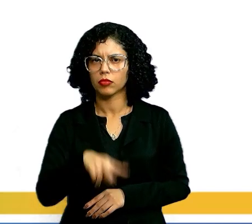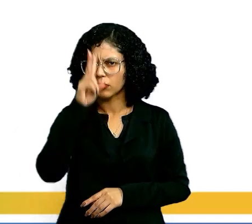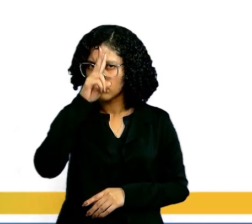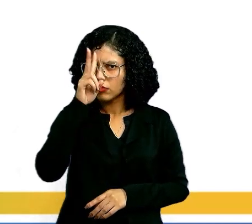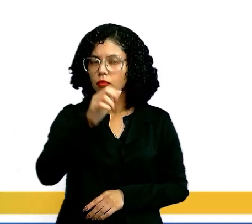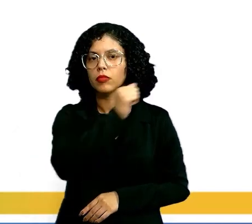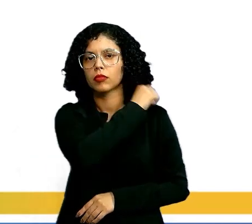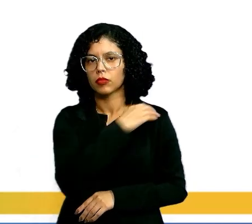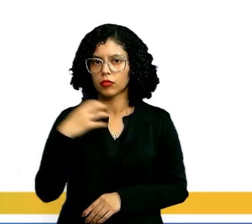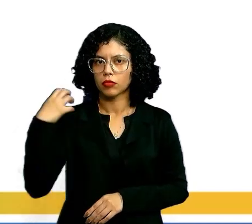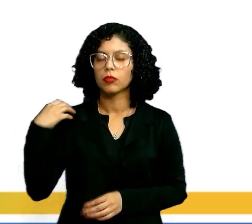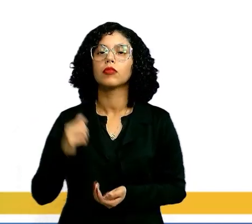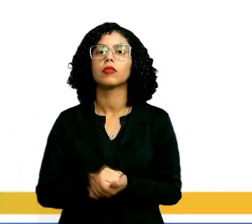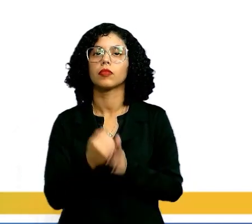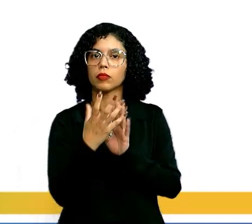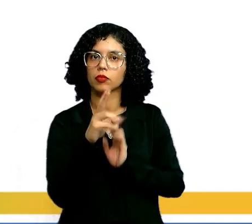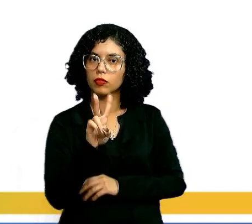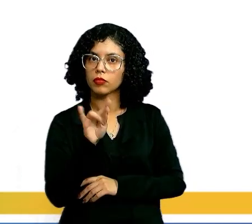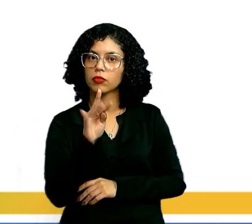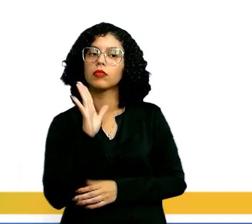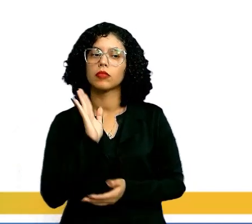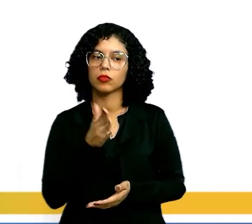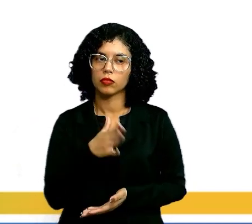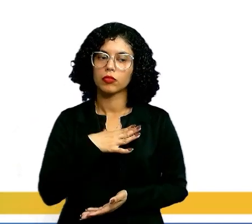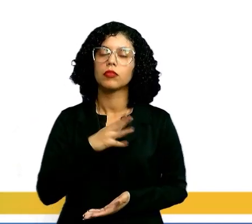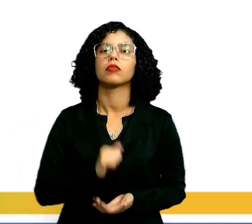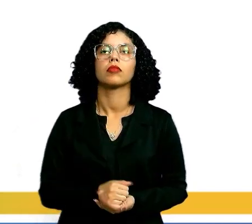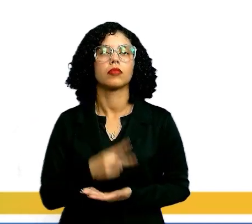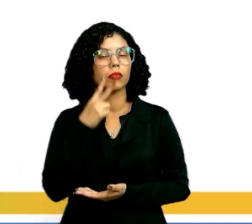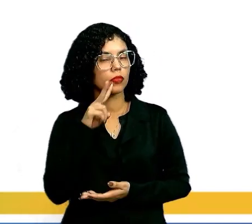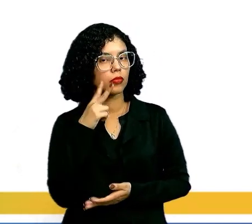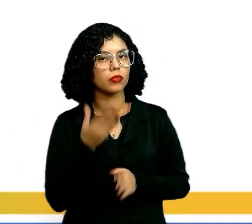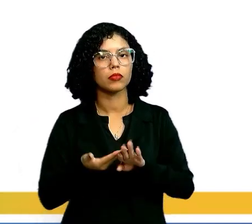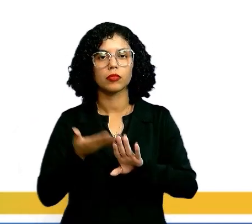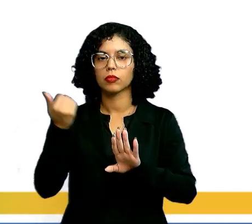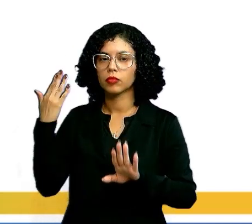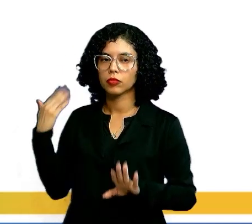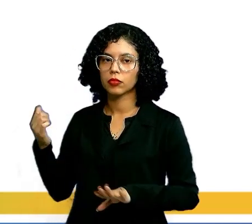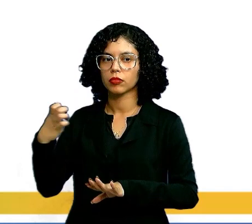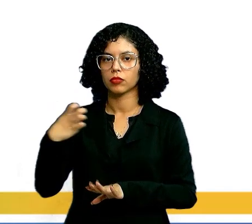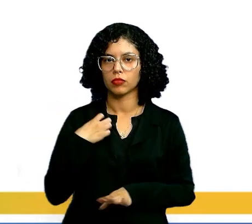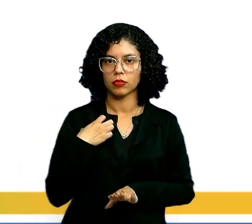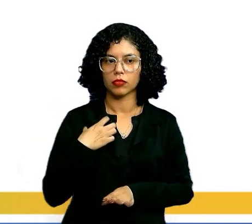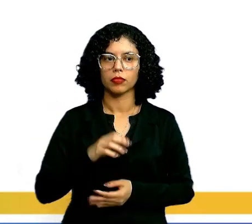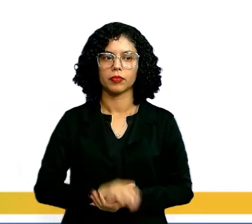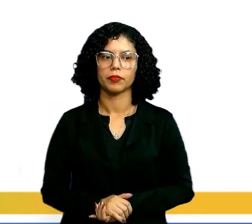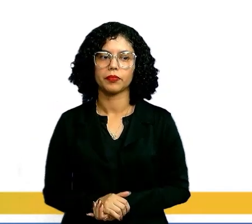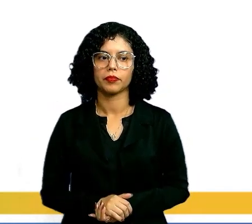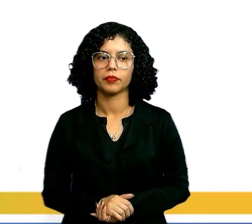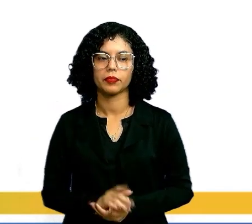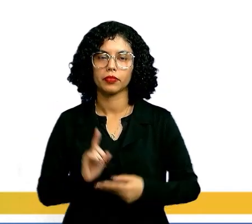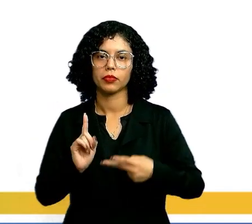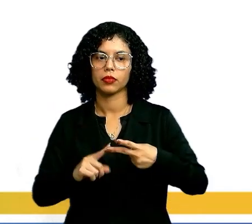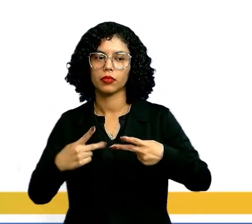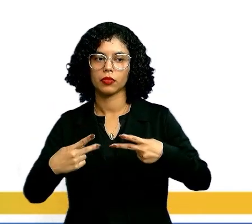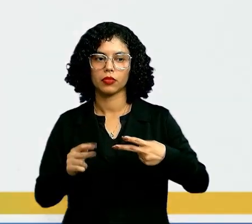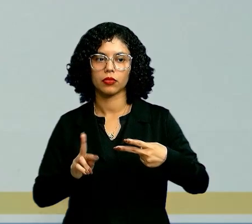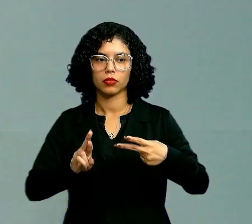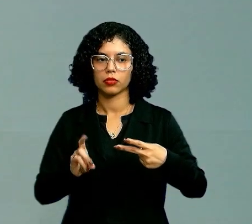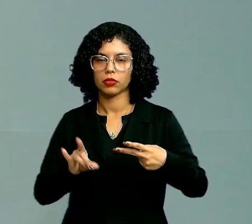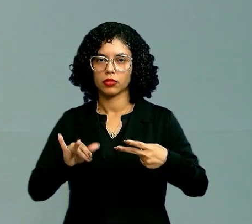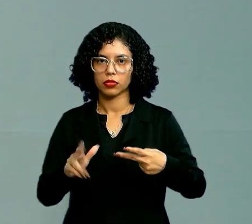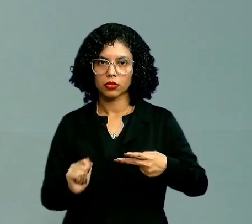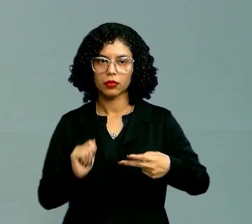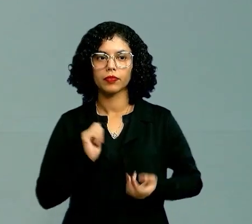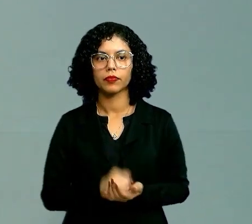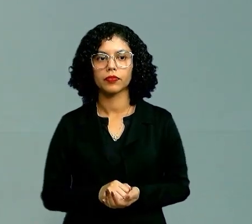Aristóteles essa virtude também já estava eh prevista lá na ética aristotélica depois nós temos a